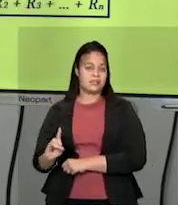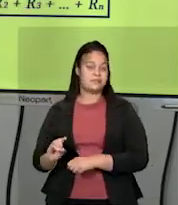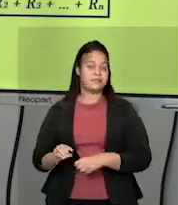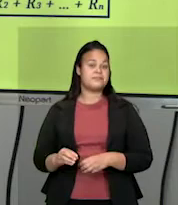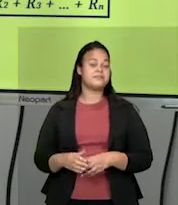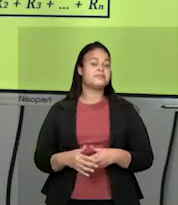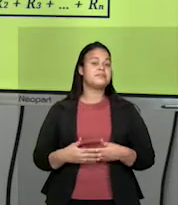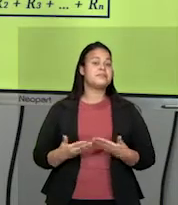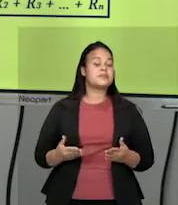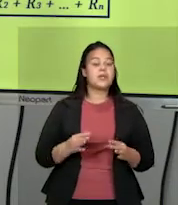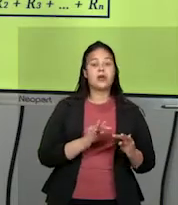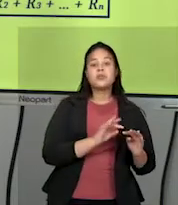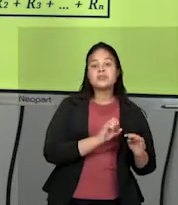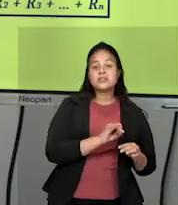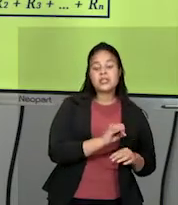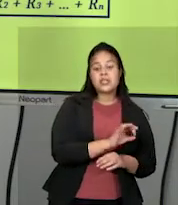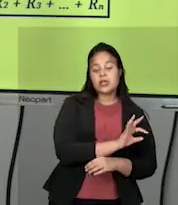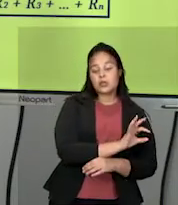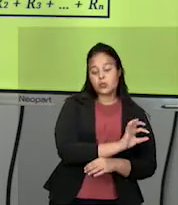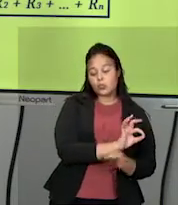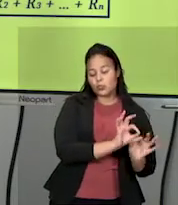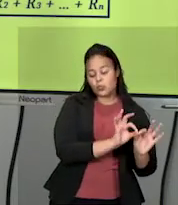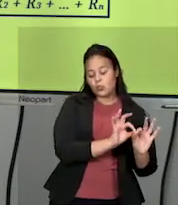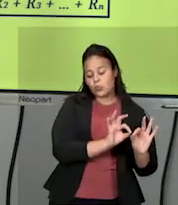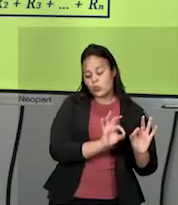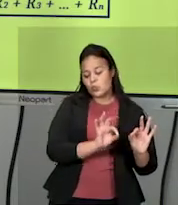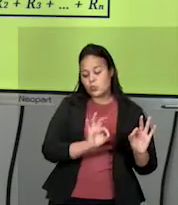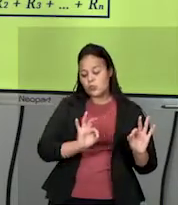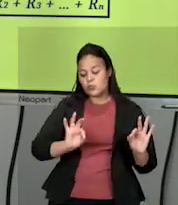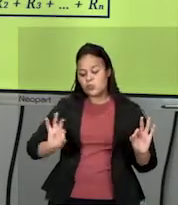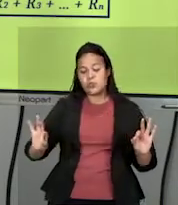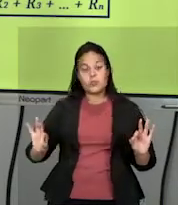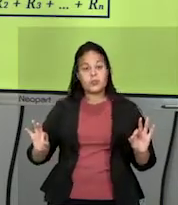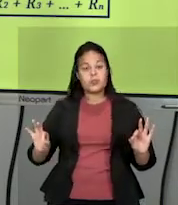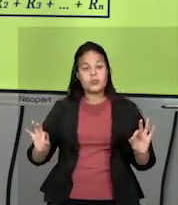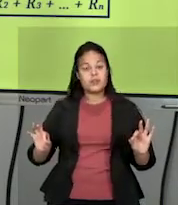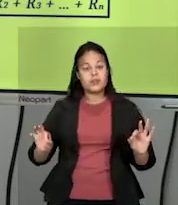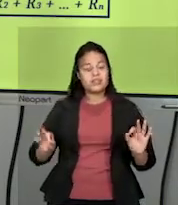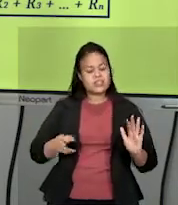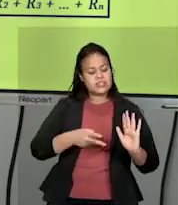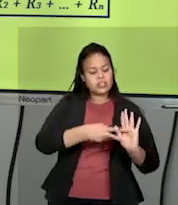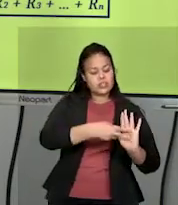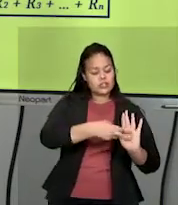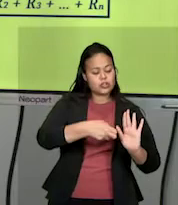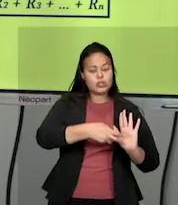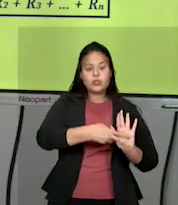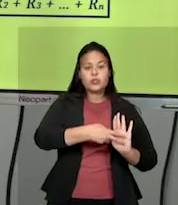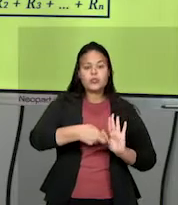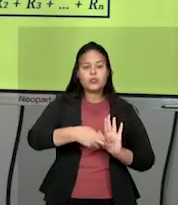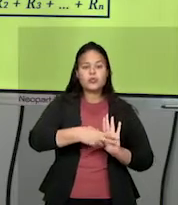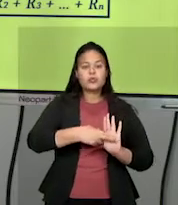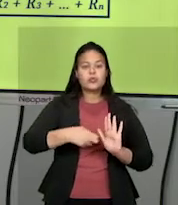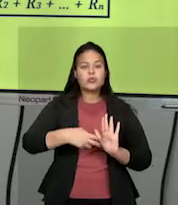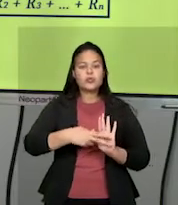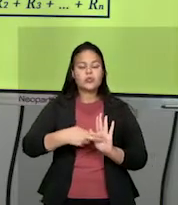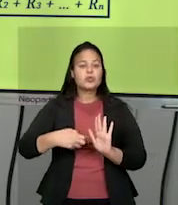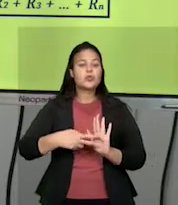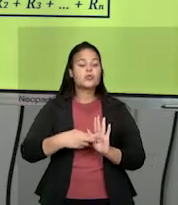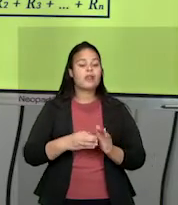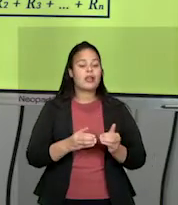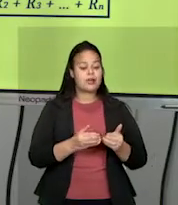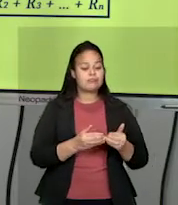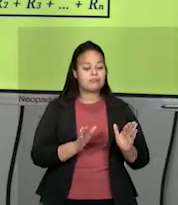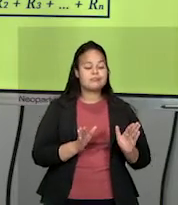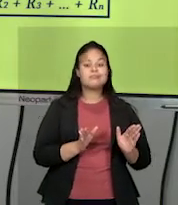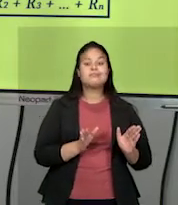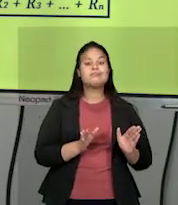Como a corrente só tem um caminho para percorrer, se eu retiro um desses resistores, eu abro o circuito.